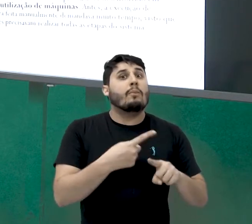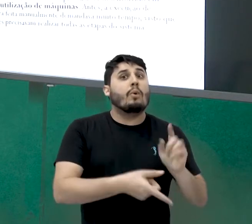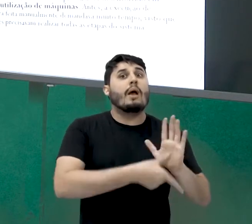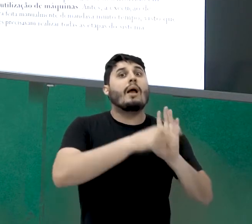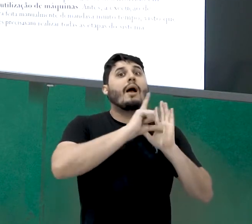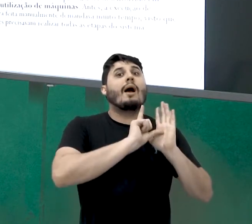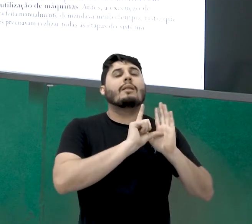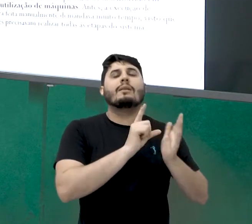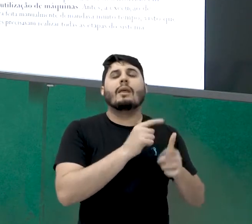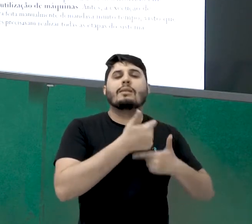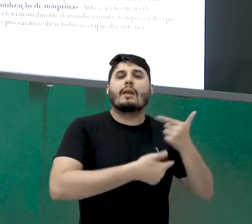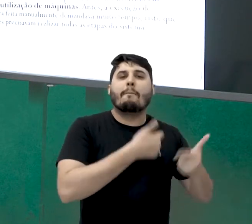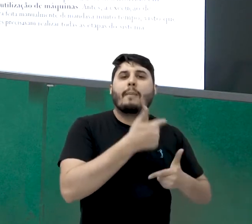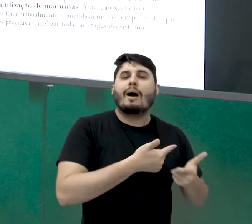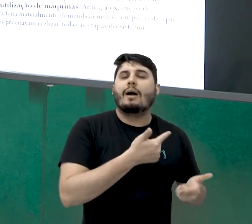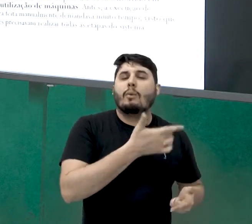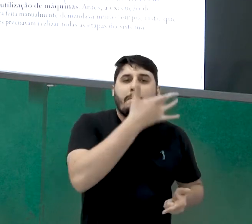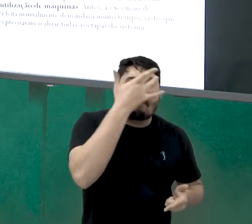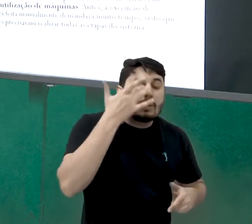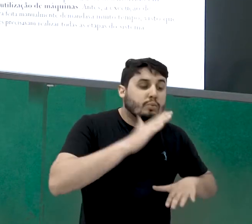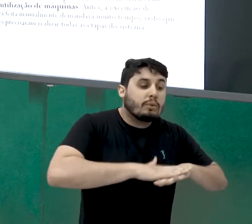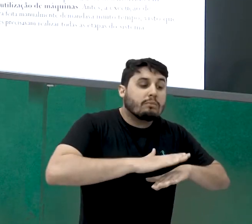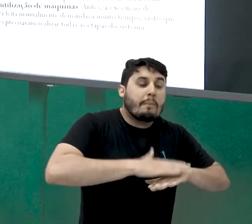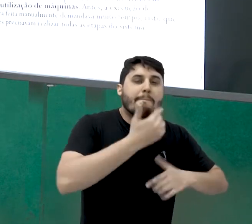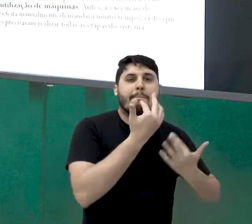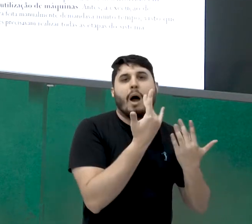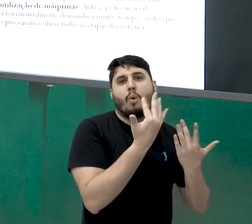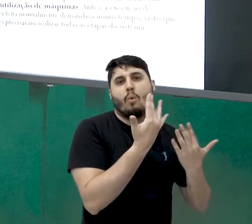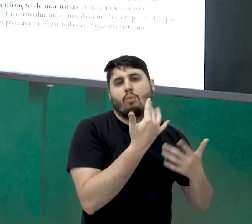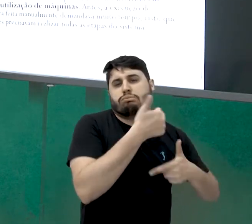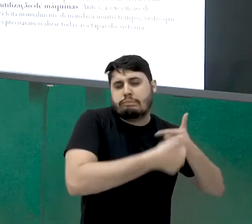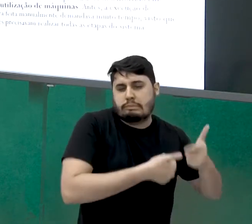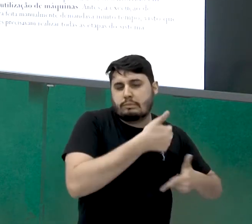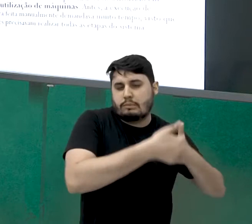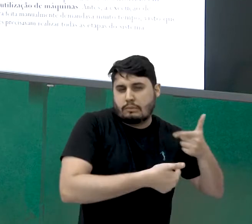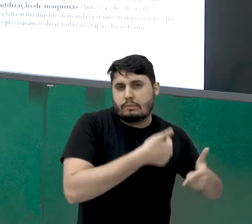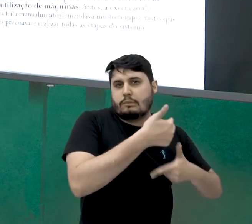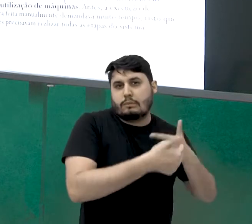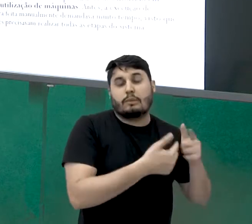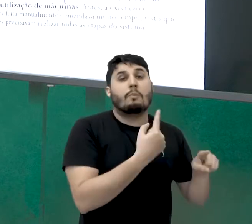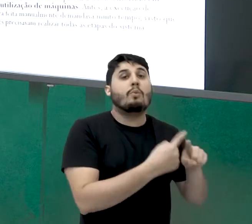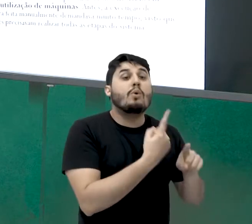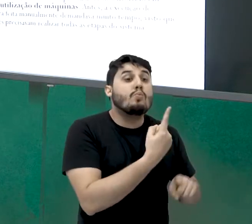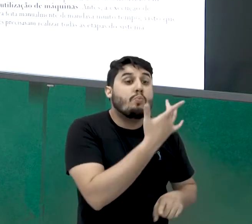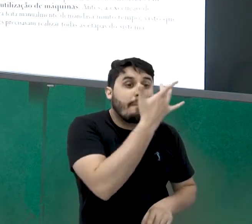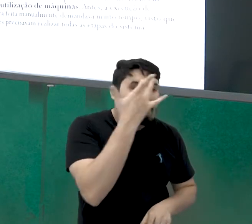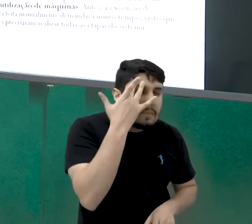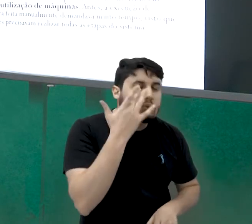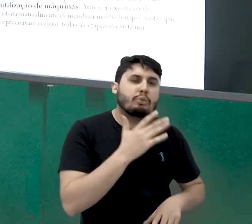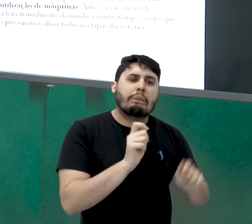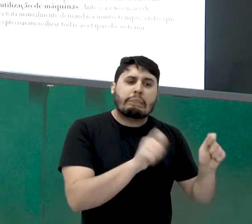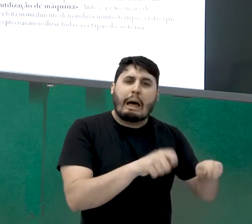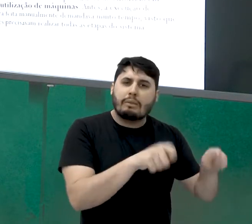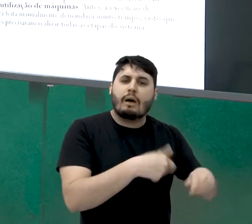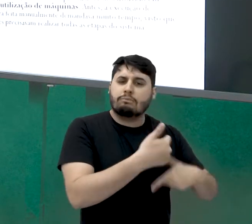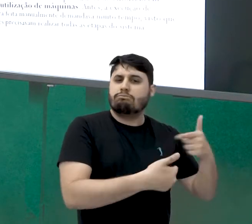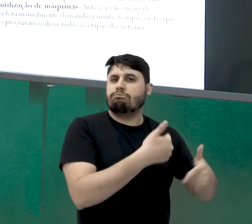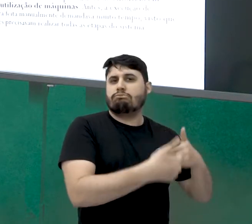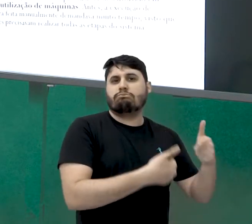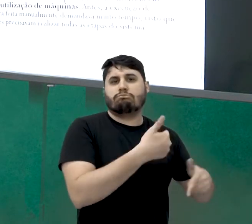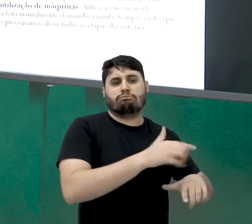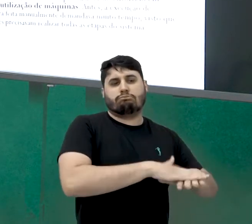artesanato. O artesanato é um sistema produtivo, onde uma só pessoa realiza todas as etapas da produção.